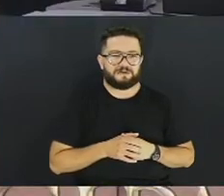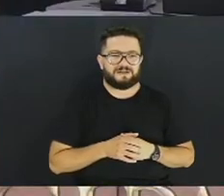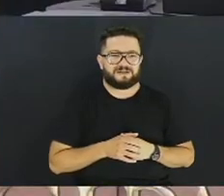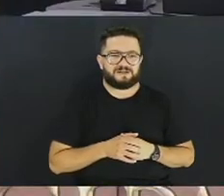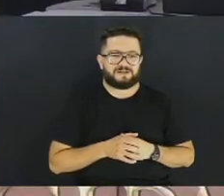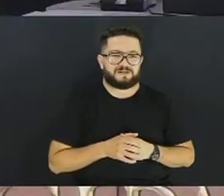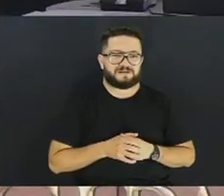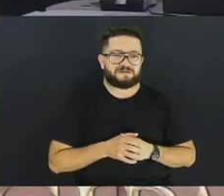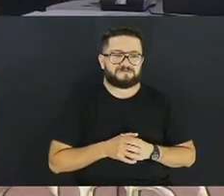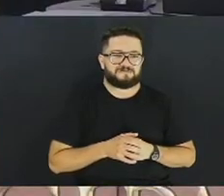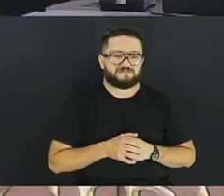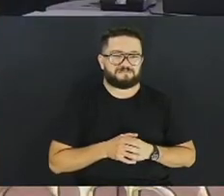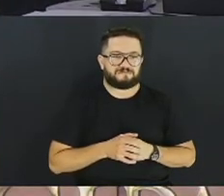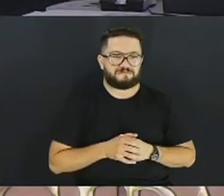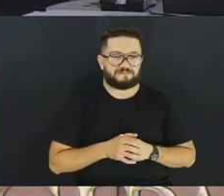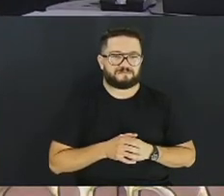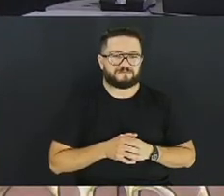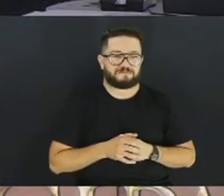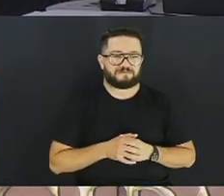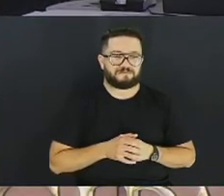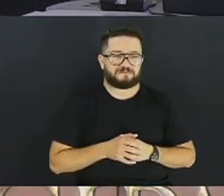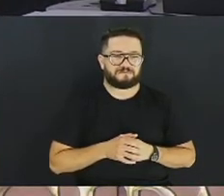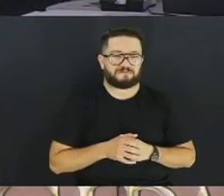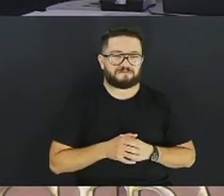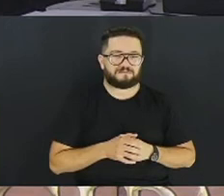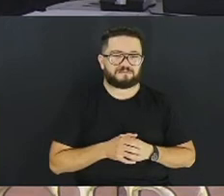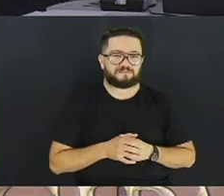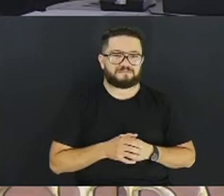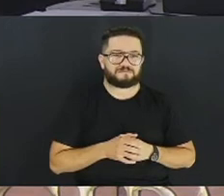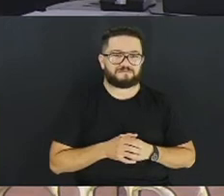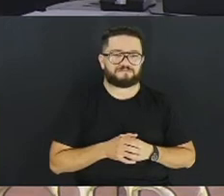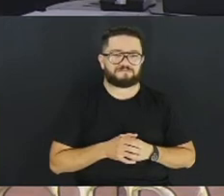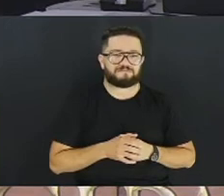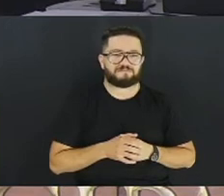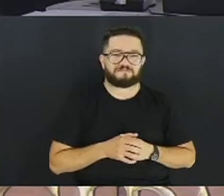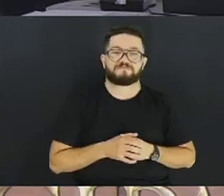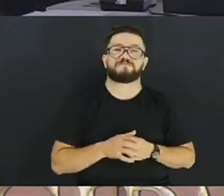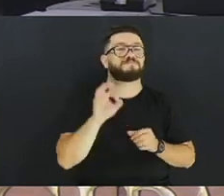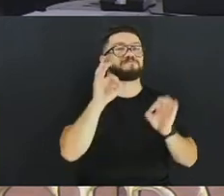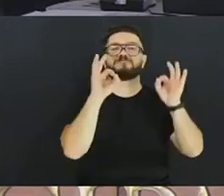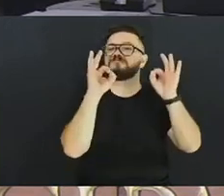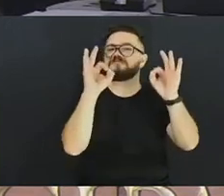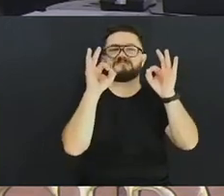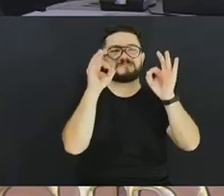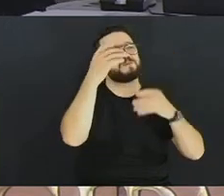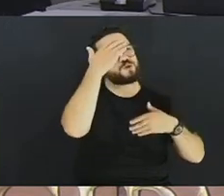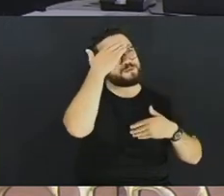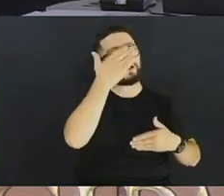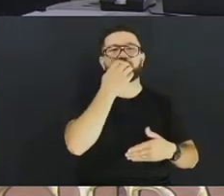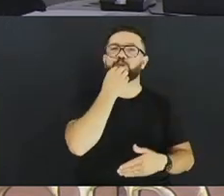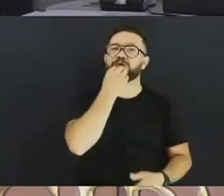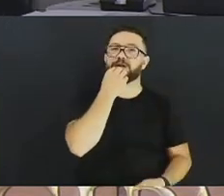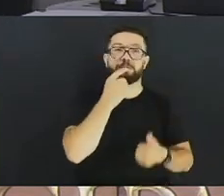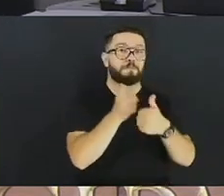Muito obrigado pelas perguntas, muito obrigado pela oportunidade. Belas perguntas, belas perguntas. Primeiro, a lei.